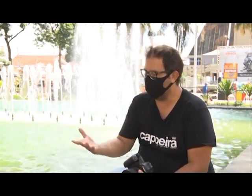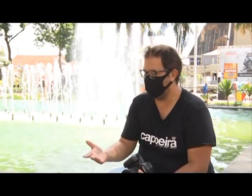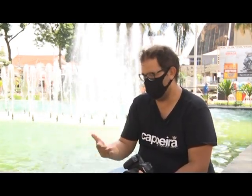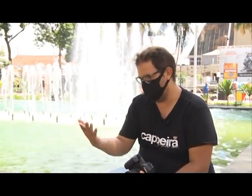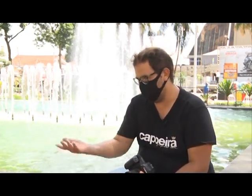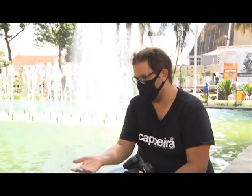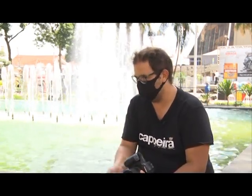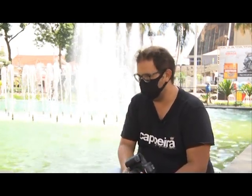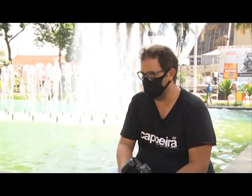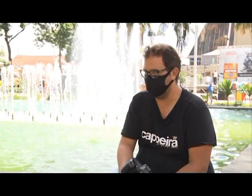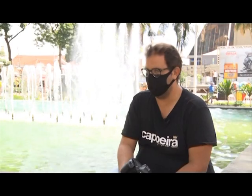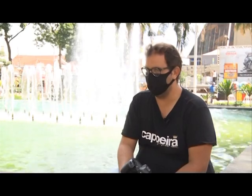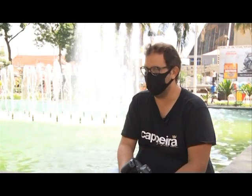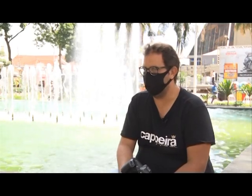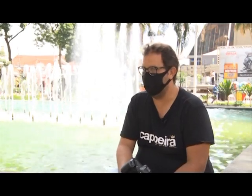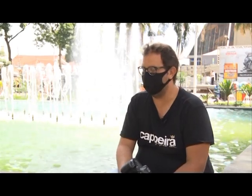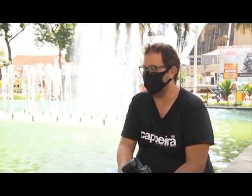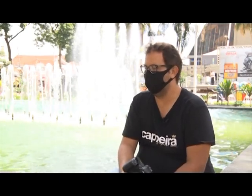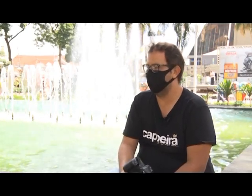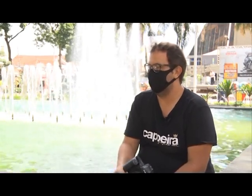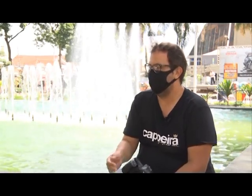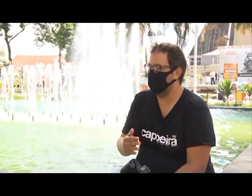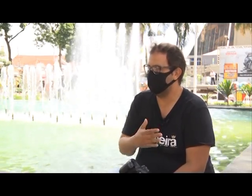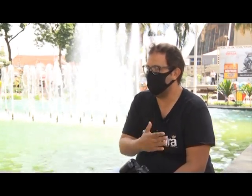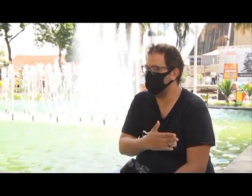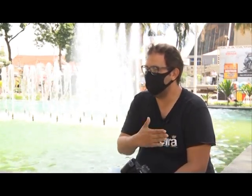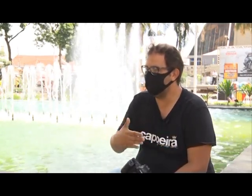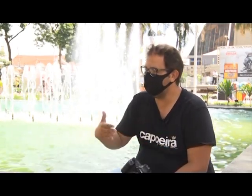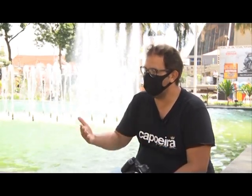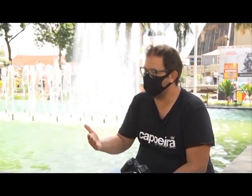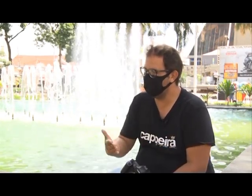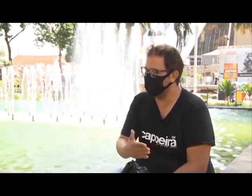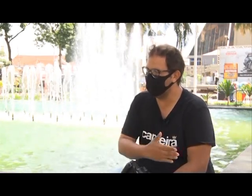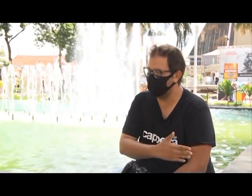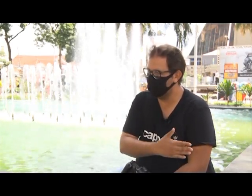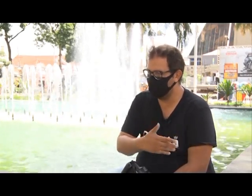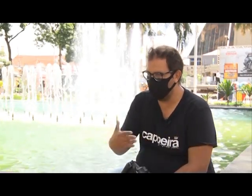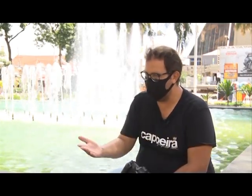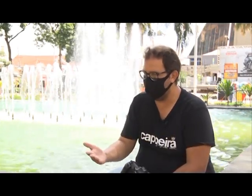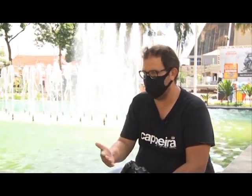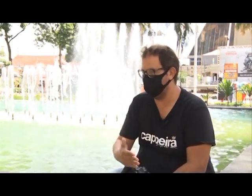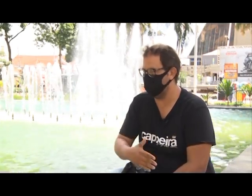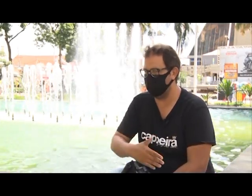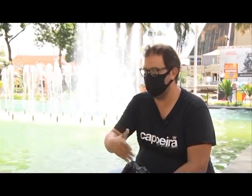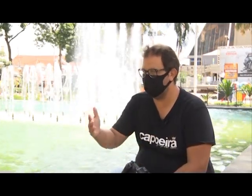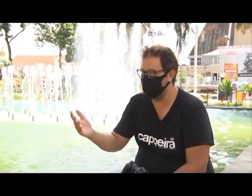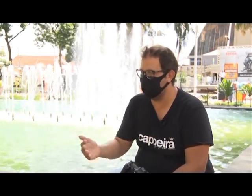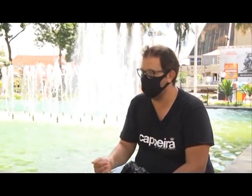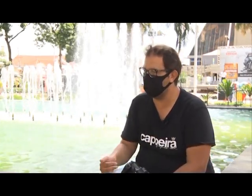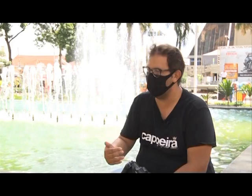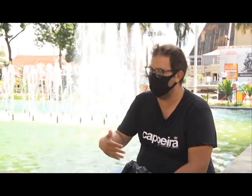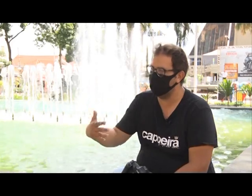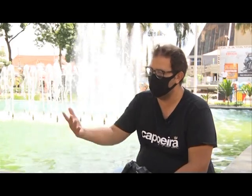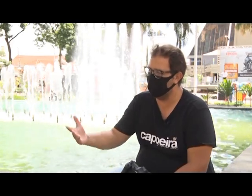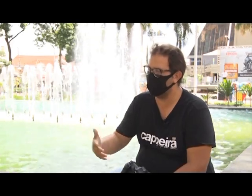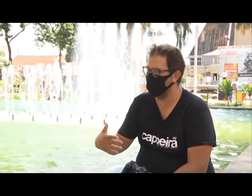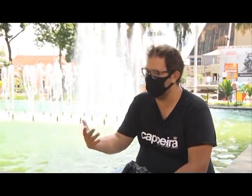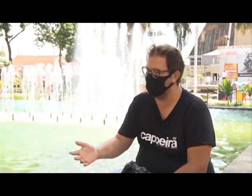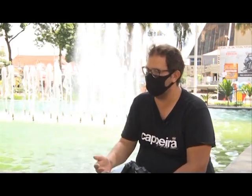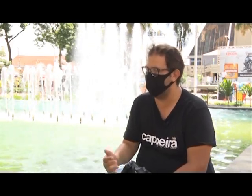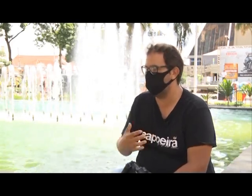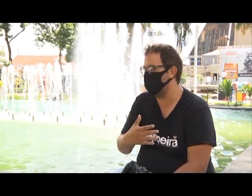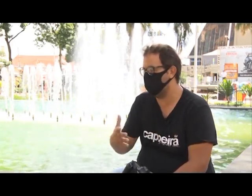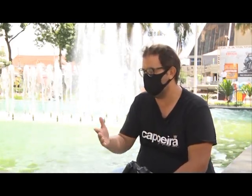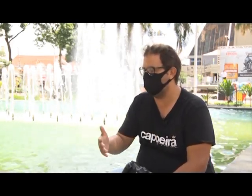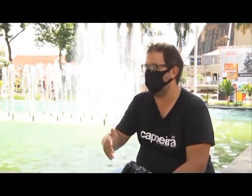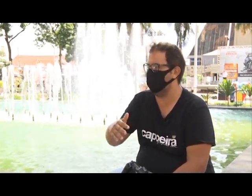meu pai, fotógrafo, Edson Baff, eu sempre, desde quando moleque mesmo, 5, 6 anos, eu acompanhava ele aos